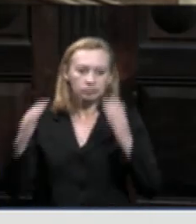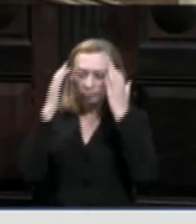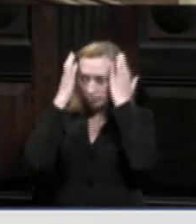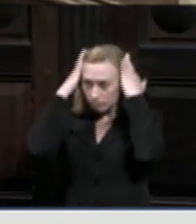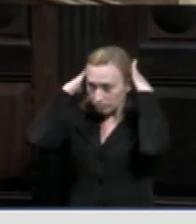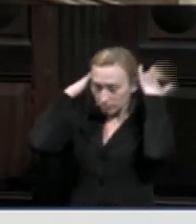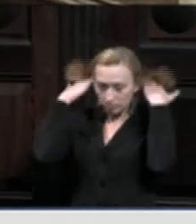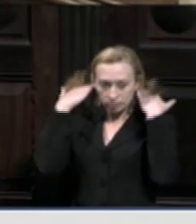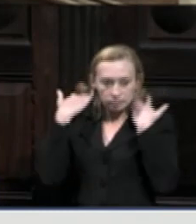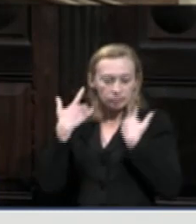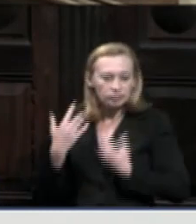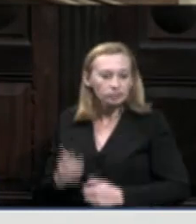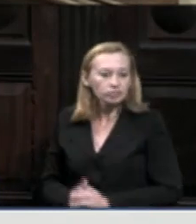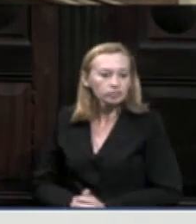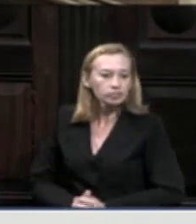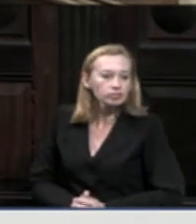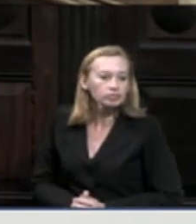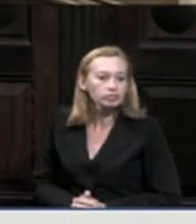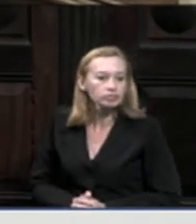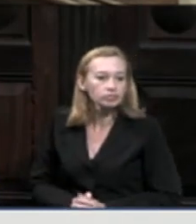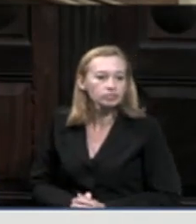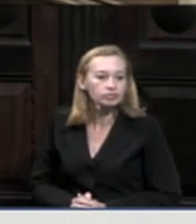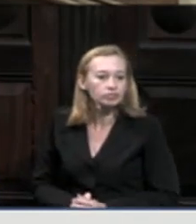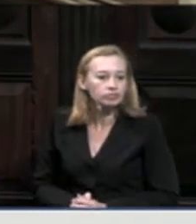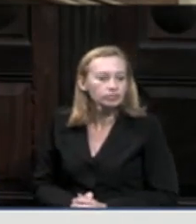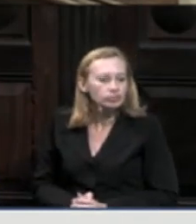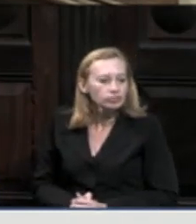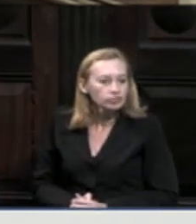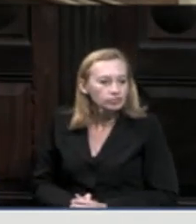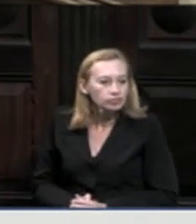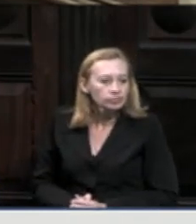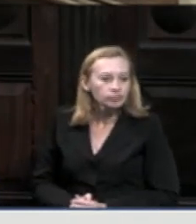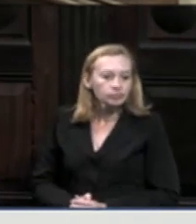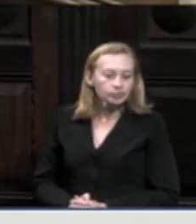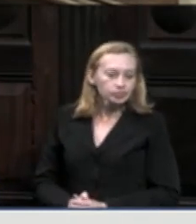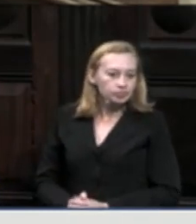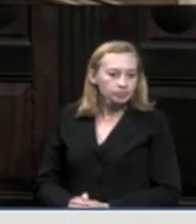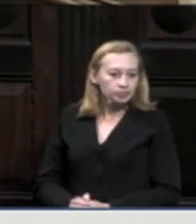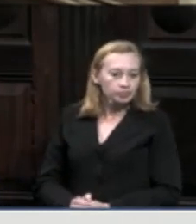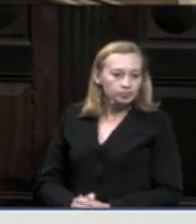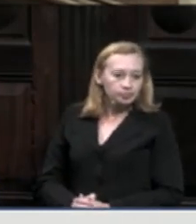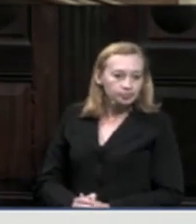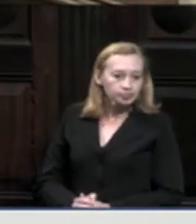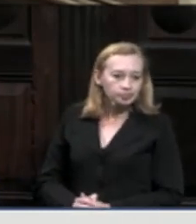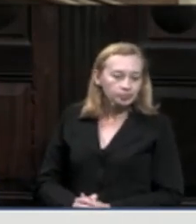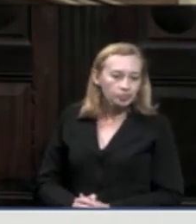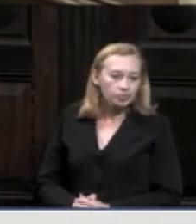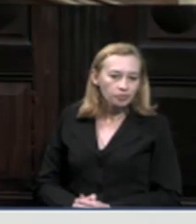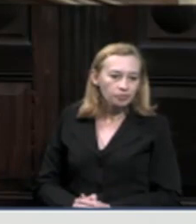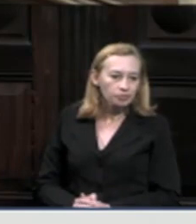somos filhos de escolas técnicas de qualidade. Eu mesmo